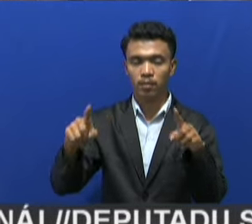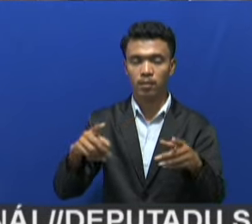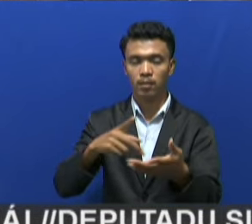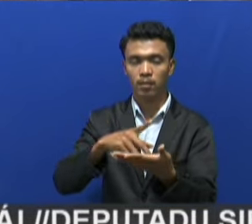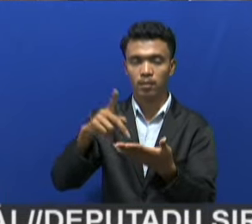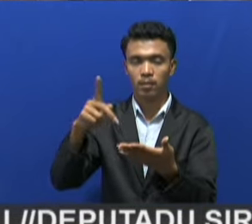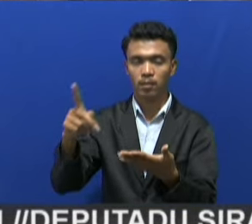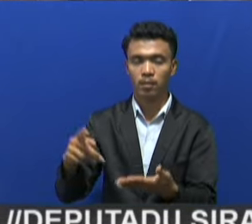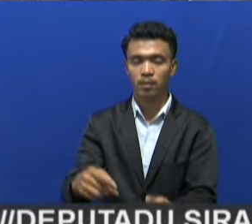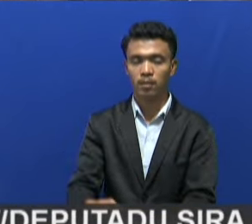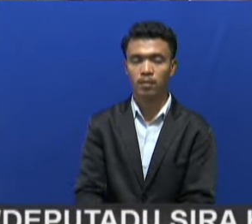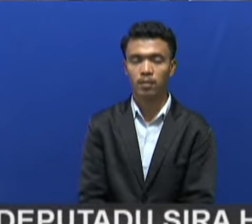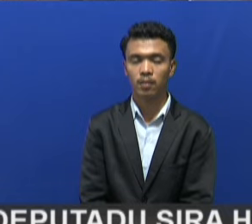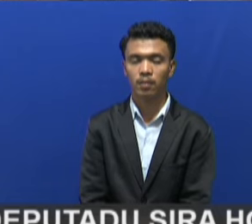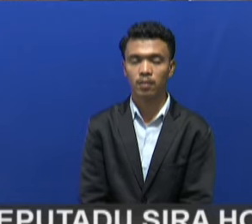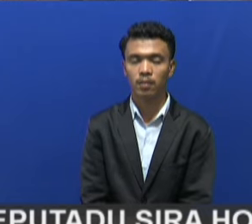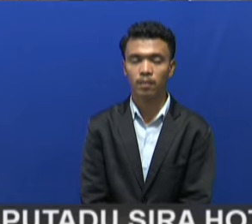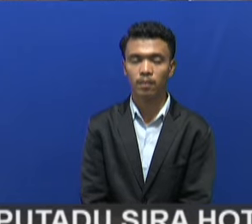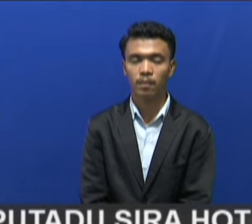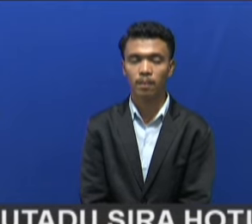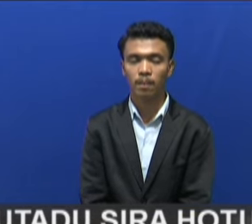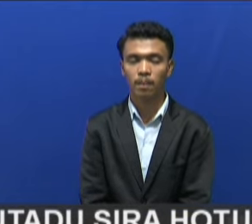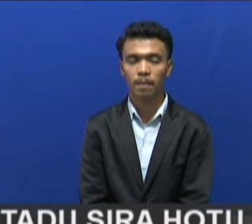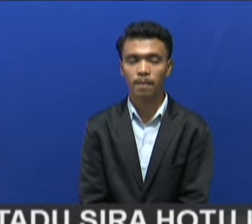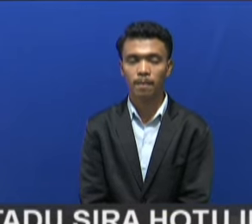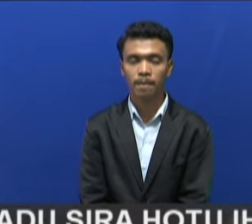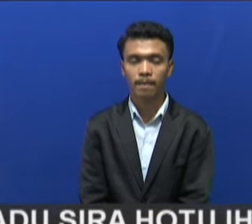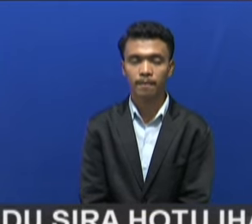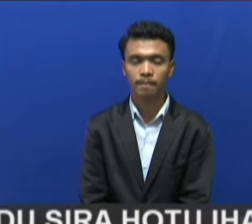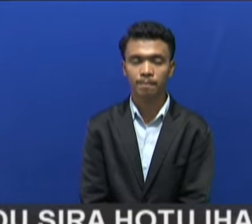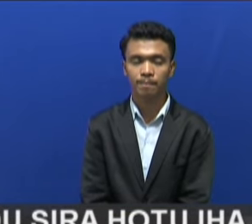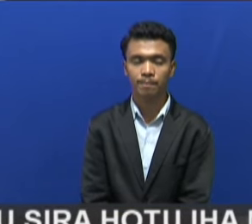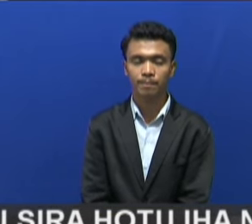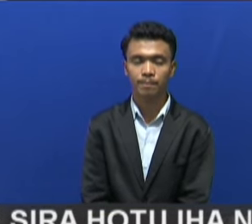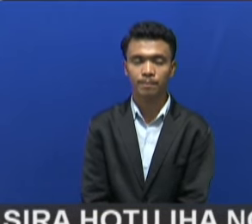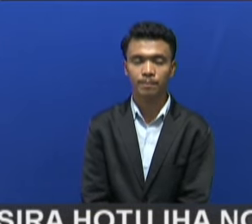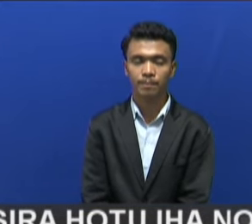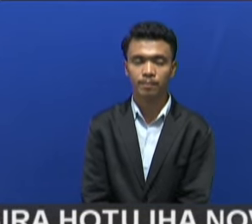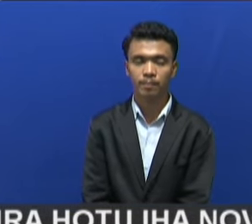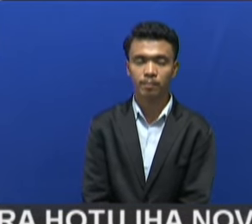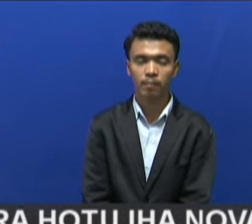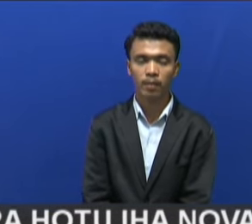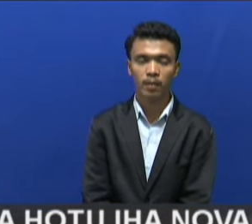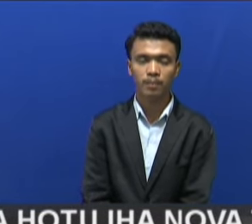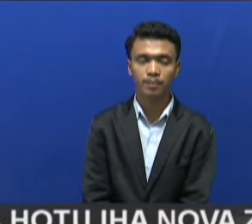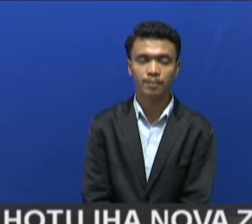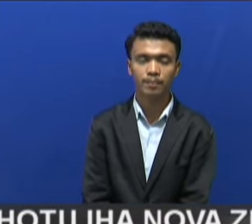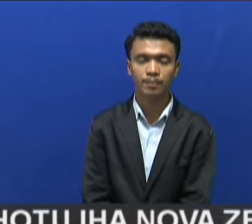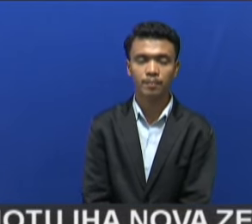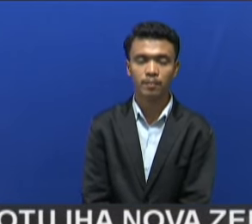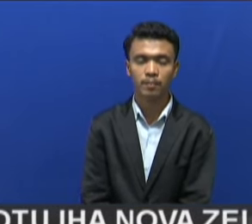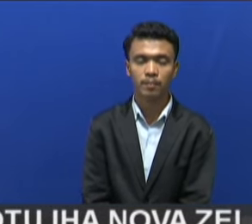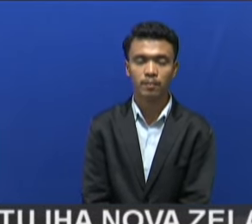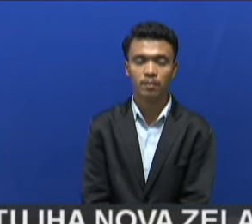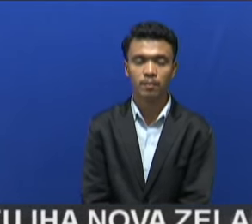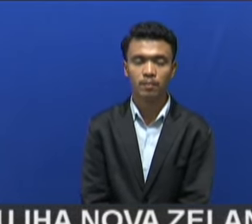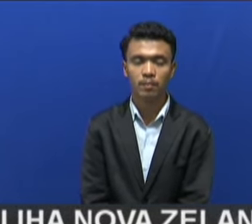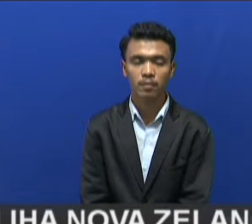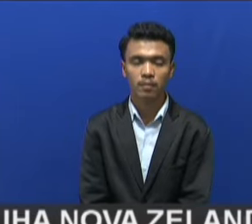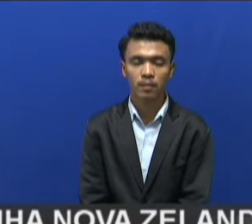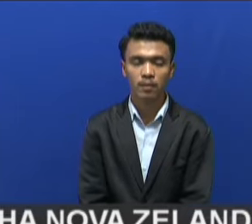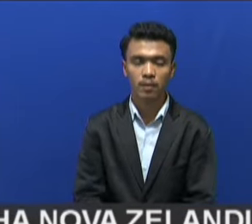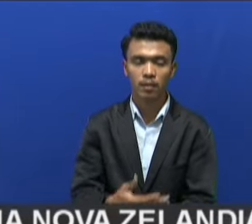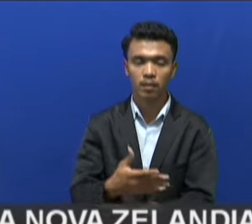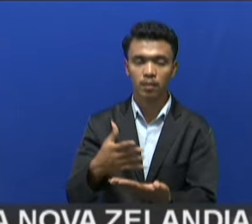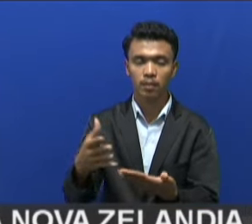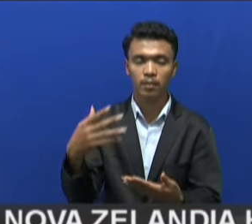queda sanção multa ba sessão na insira. Total, produto ser nebema que a mim consegue retan,